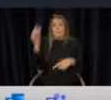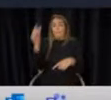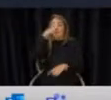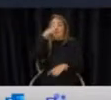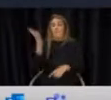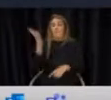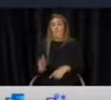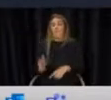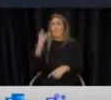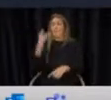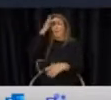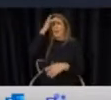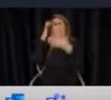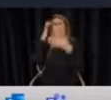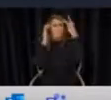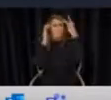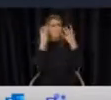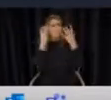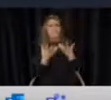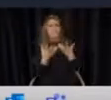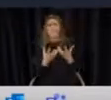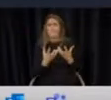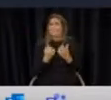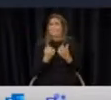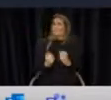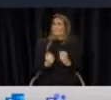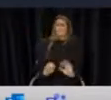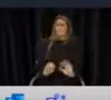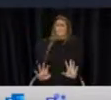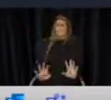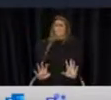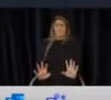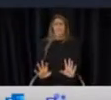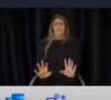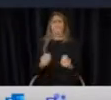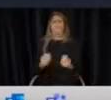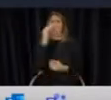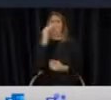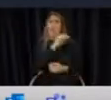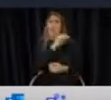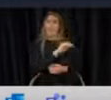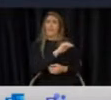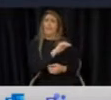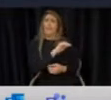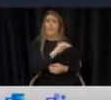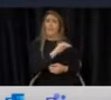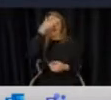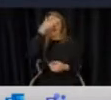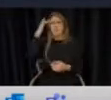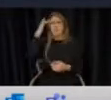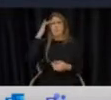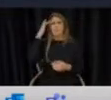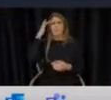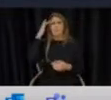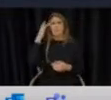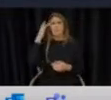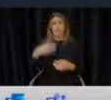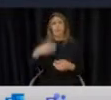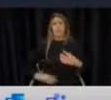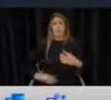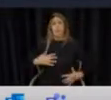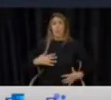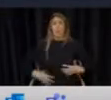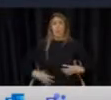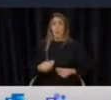nesse período houve uma diminuição no número de doadores e consequentemente, de transplante, porque a